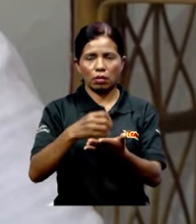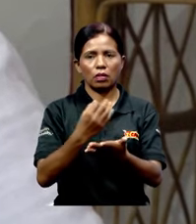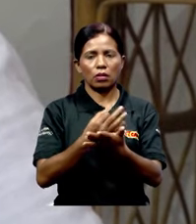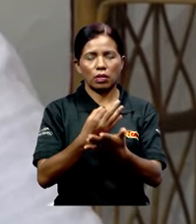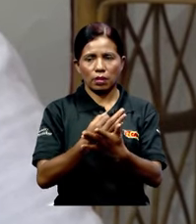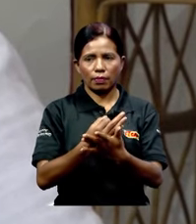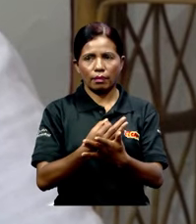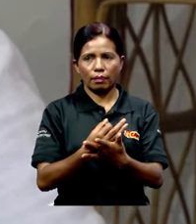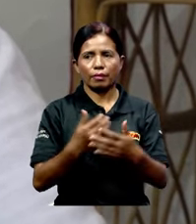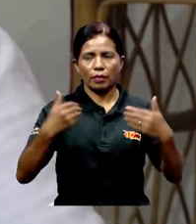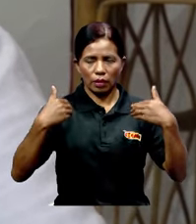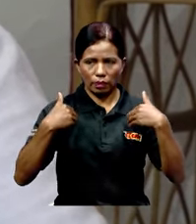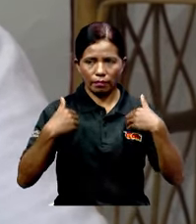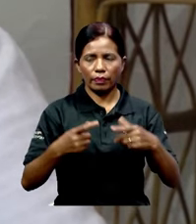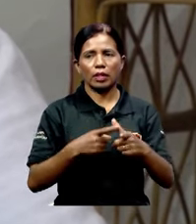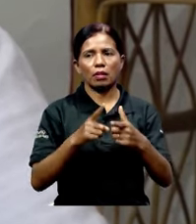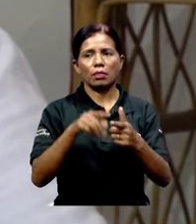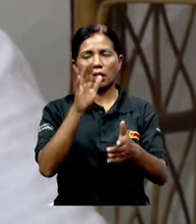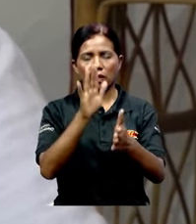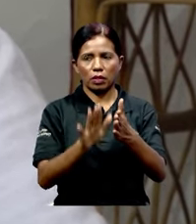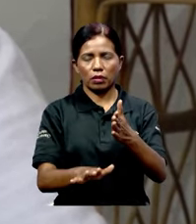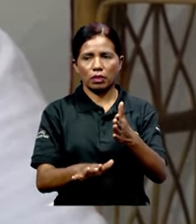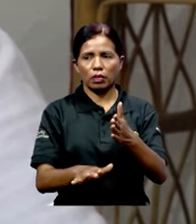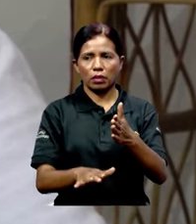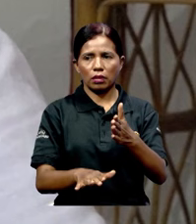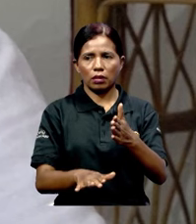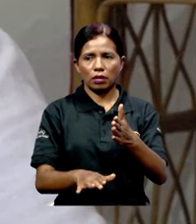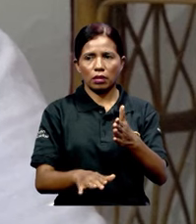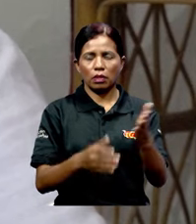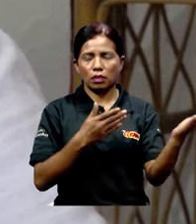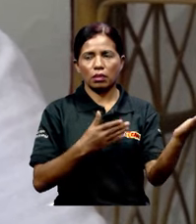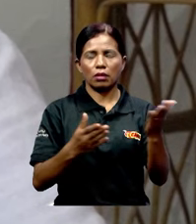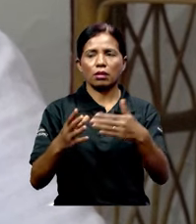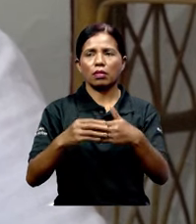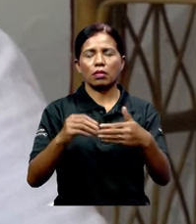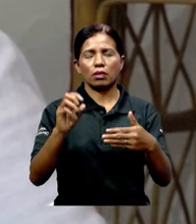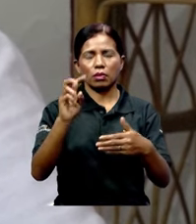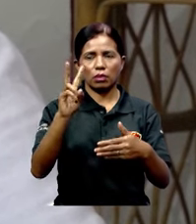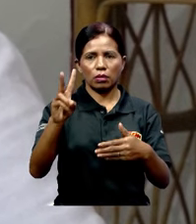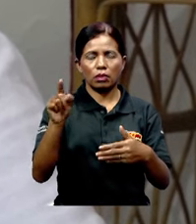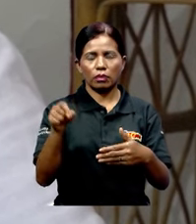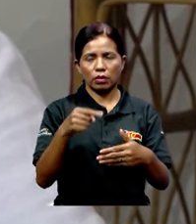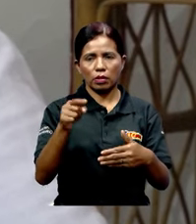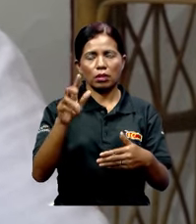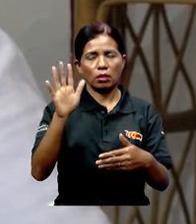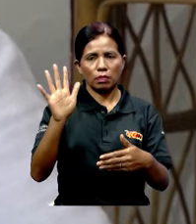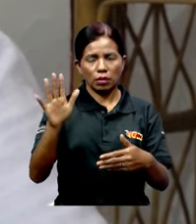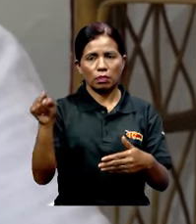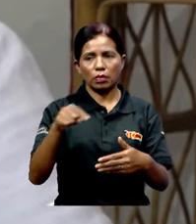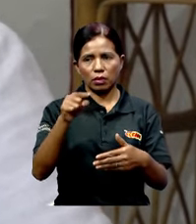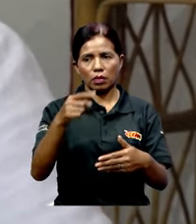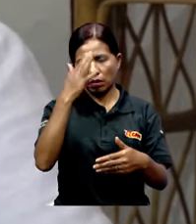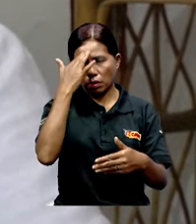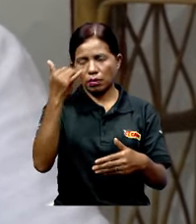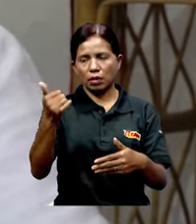subsídio. Depois a tunta na taxa de importação tumba na 2,5%. Tan ser mas